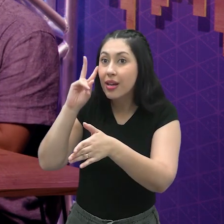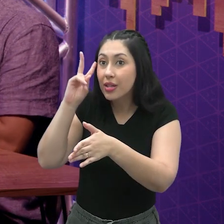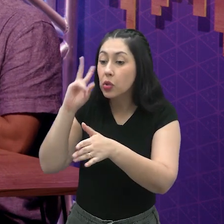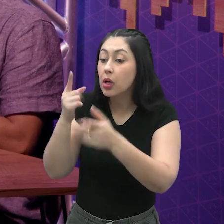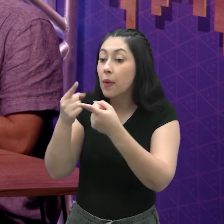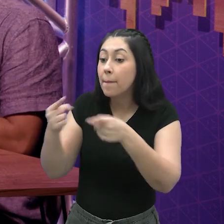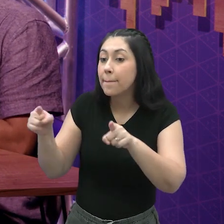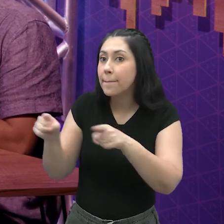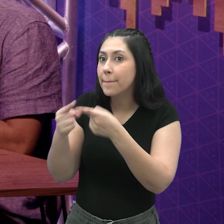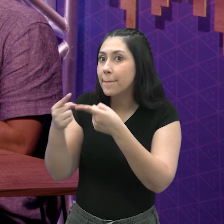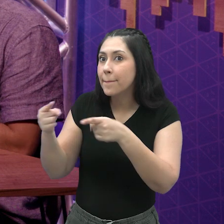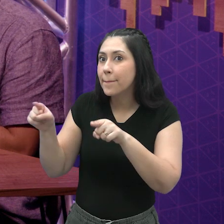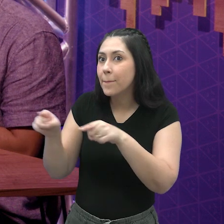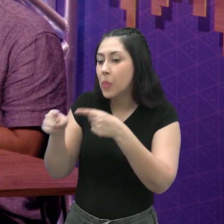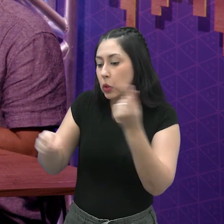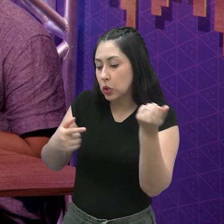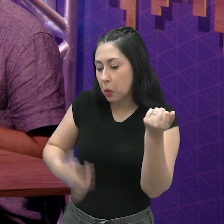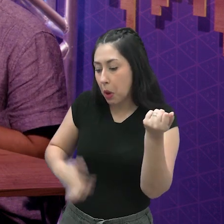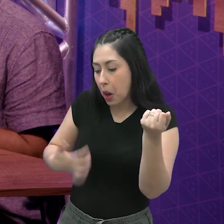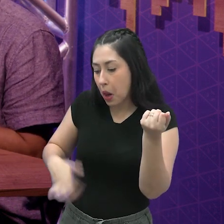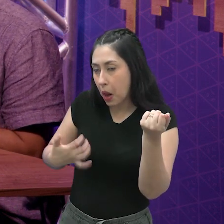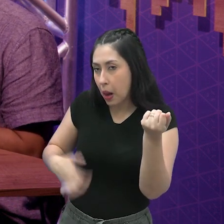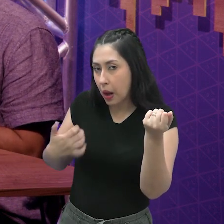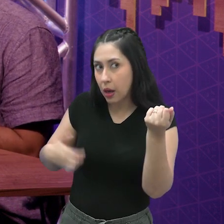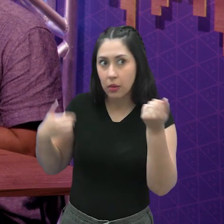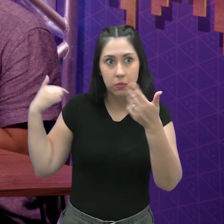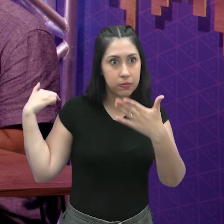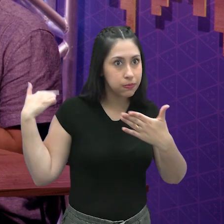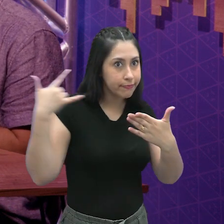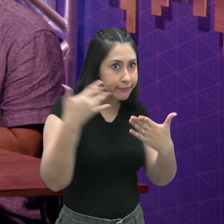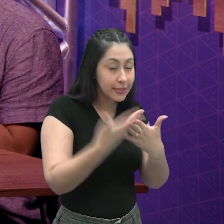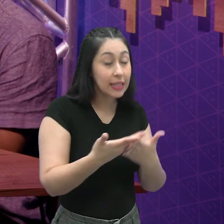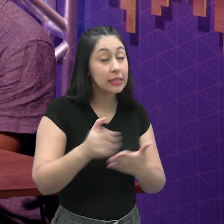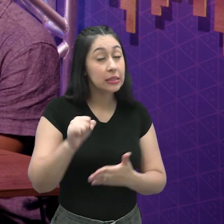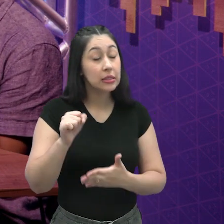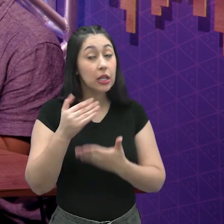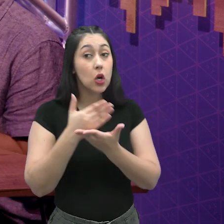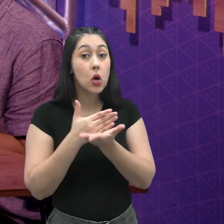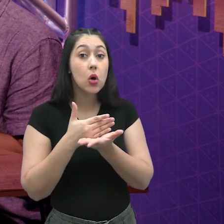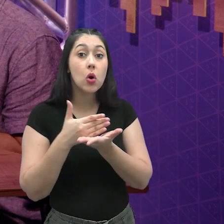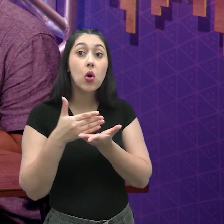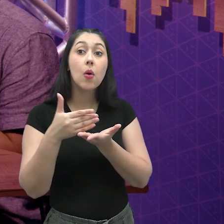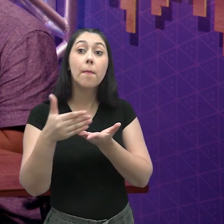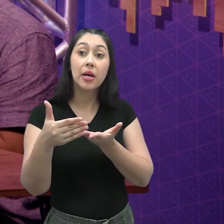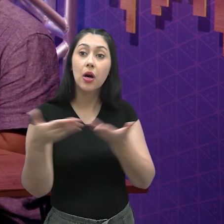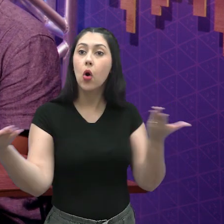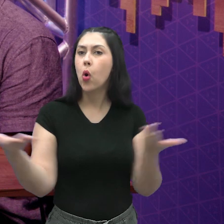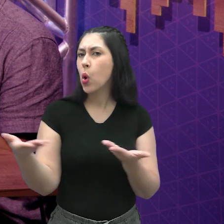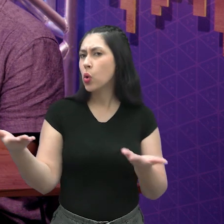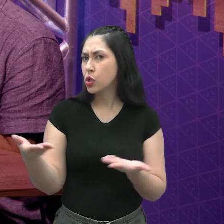da música sertaneja... Cronologia. A cronologia, ela começa, né? O que